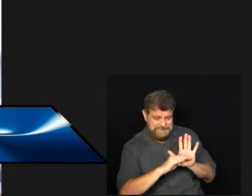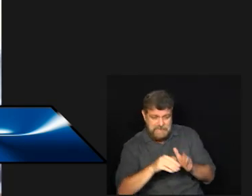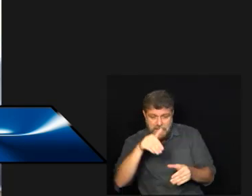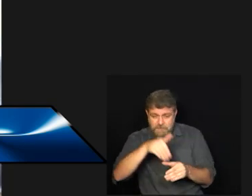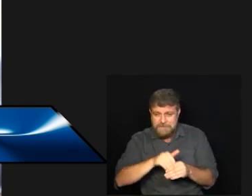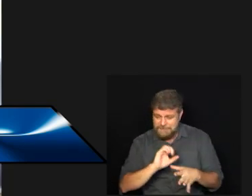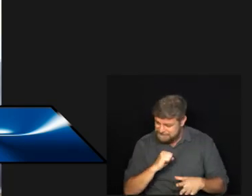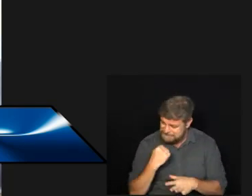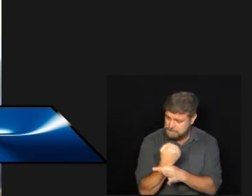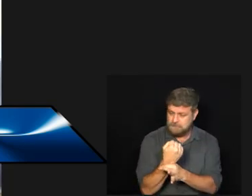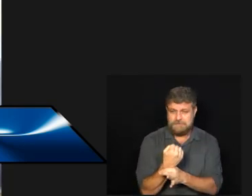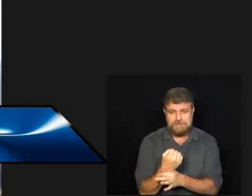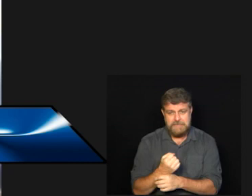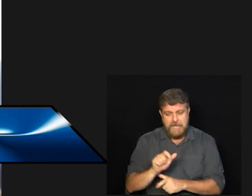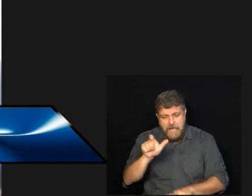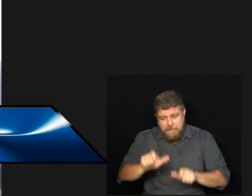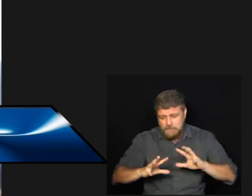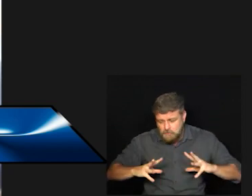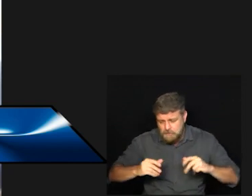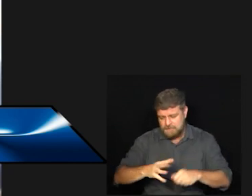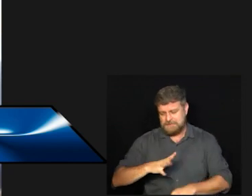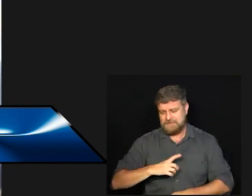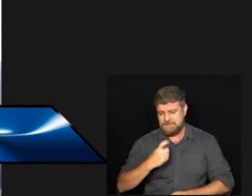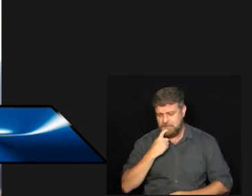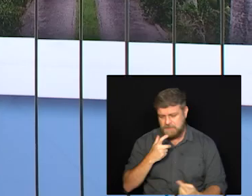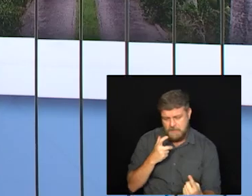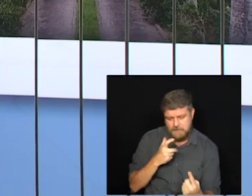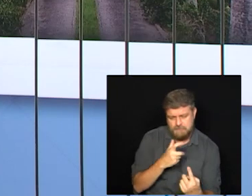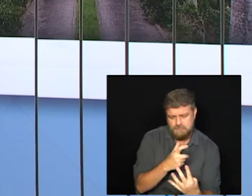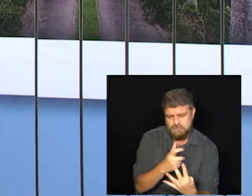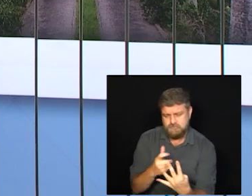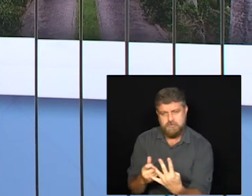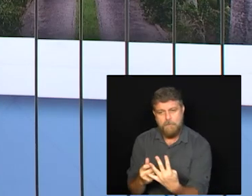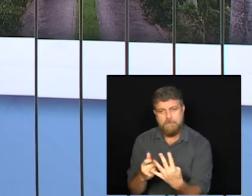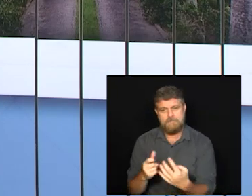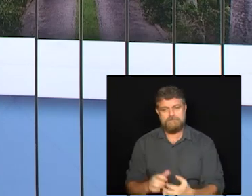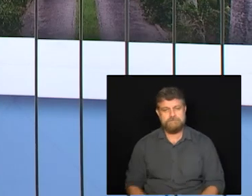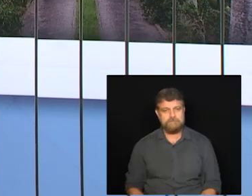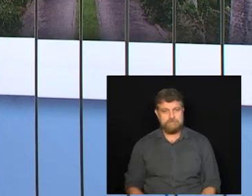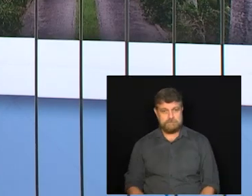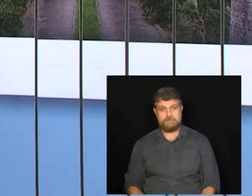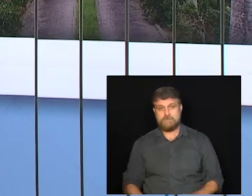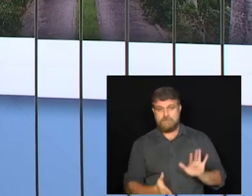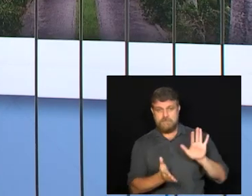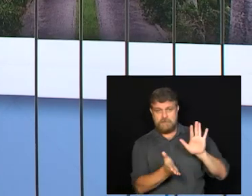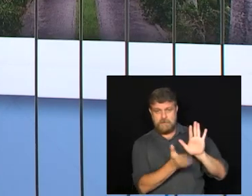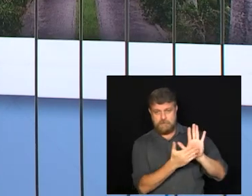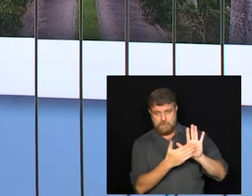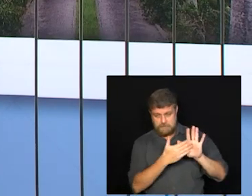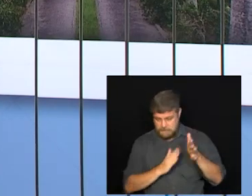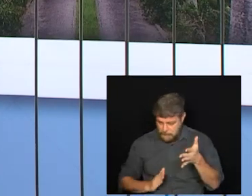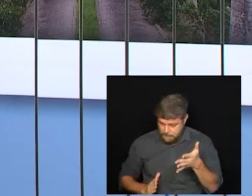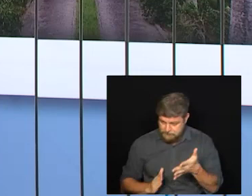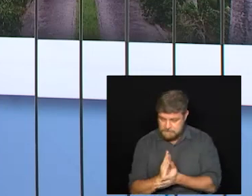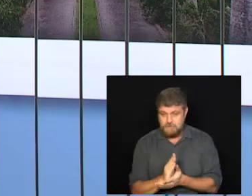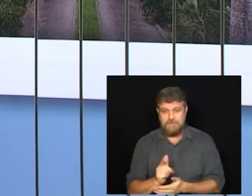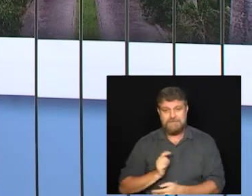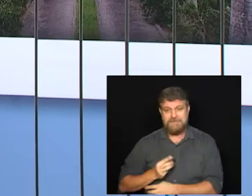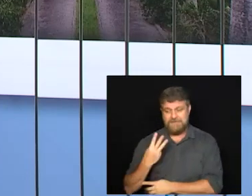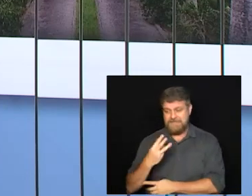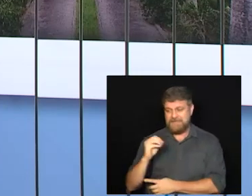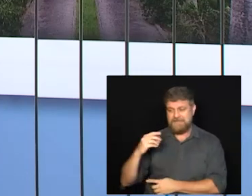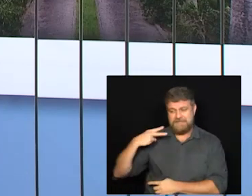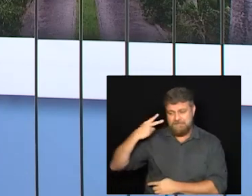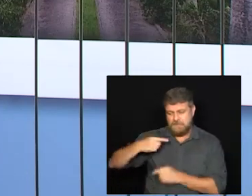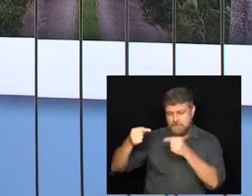que todo campineiro seja vacinado. E a proposta foi aprovada por 30 votos,